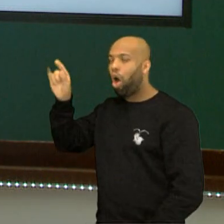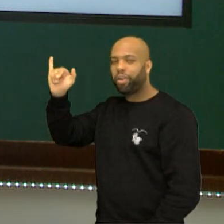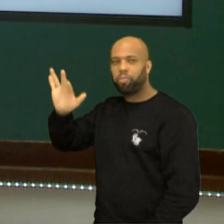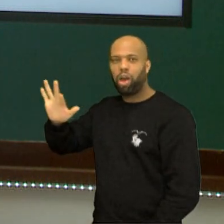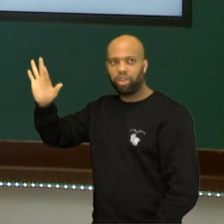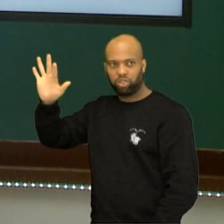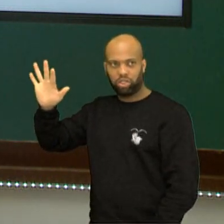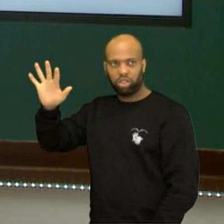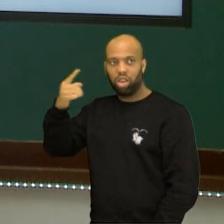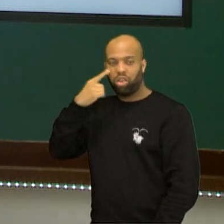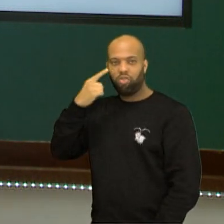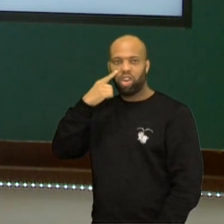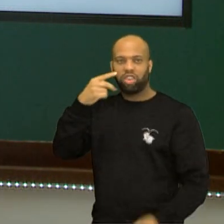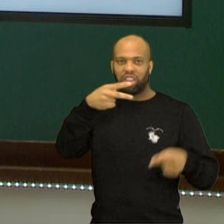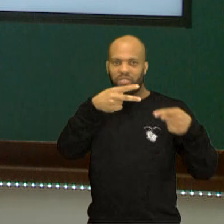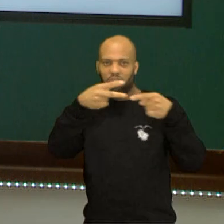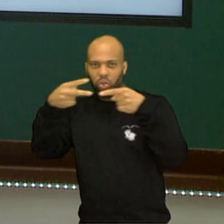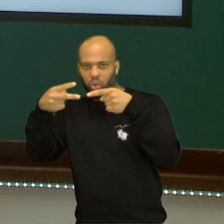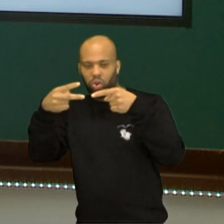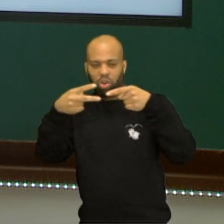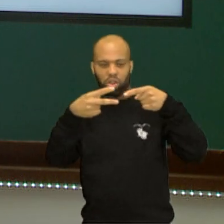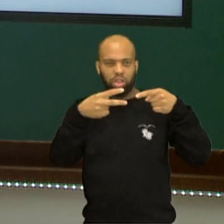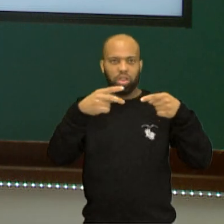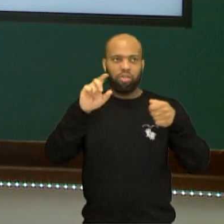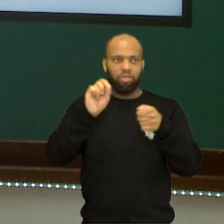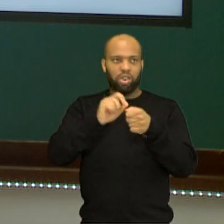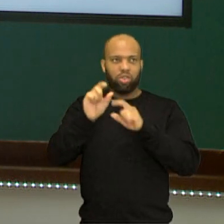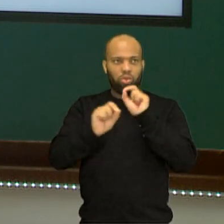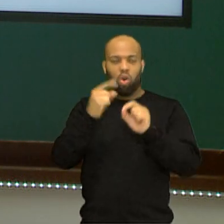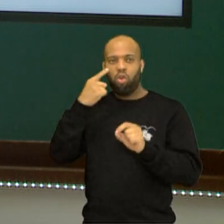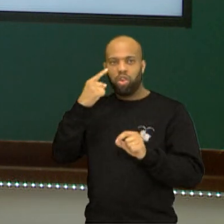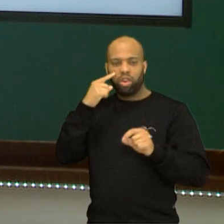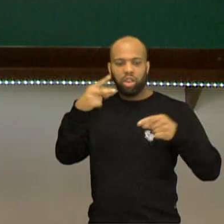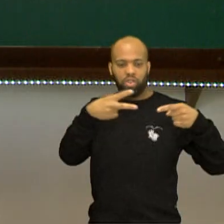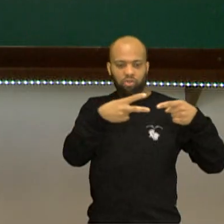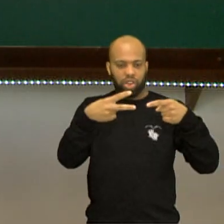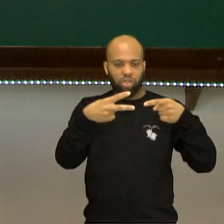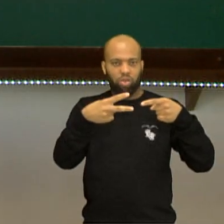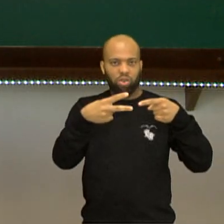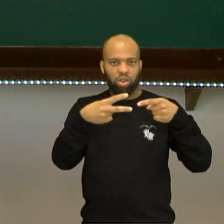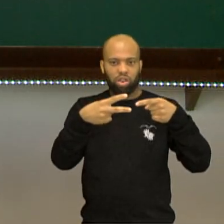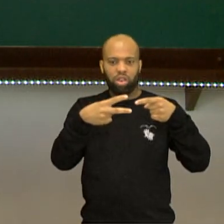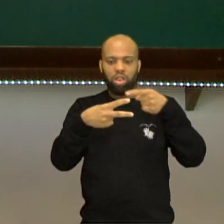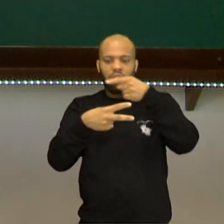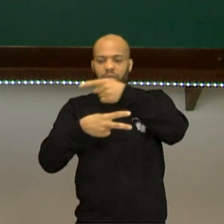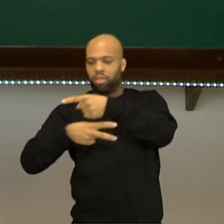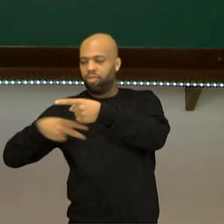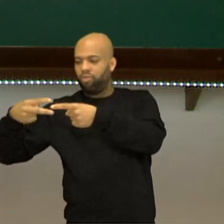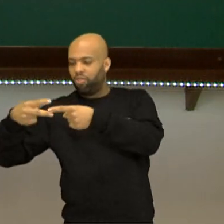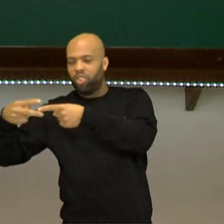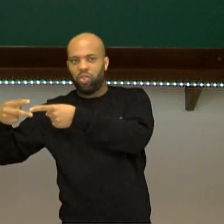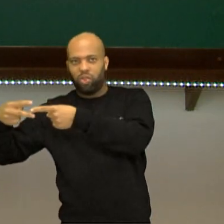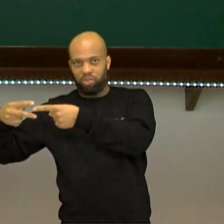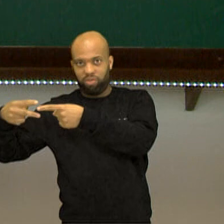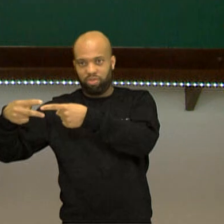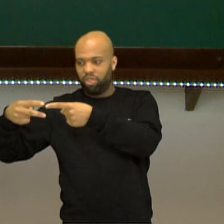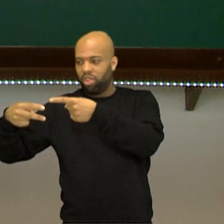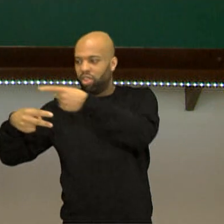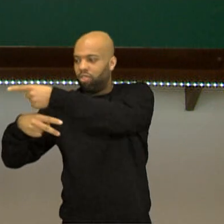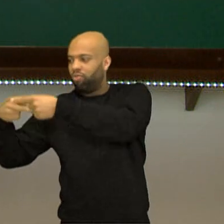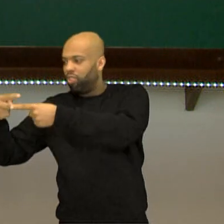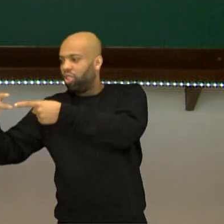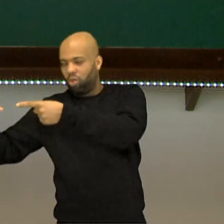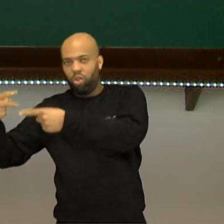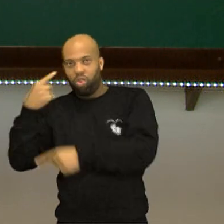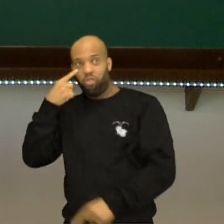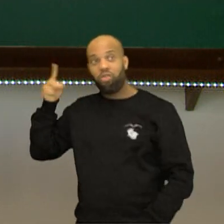segundo, etc. Ou seja, você vai engatando um vetor atrás do outro, fazendo cópias idênticas com relação ao seu tamanho e